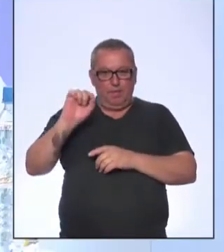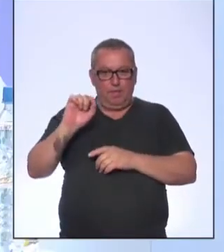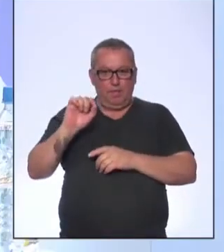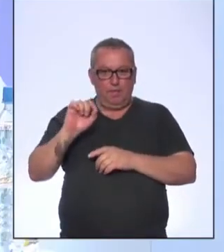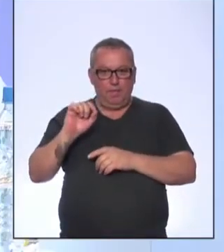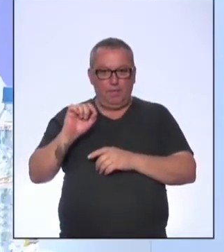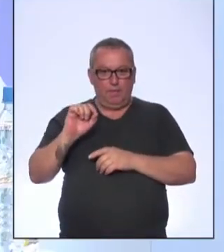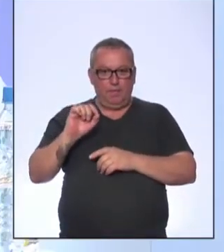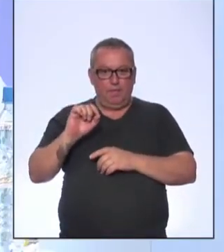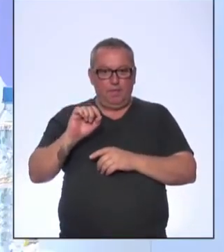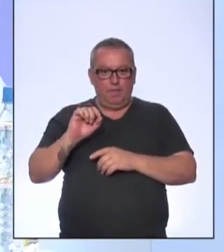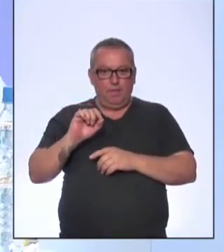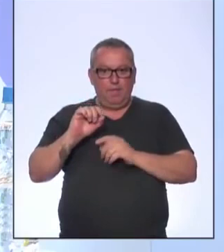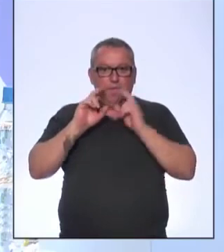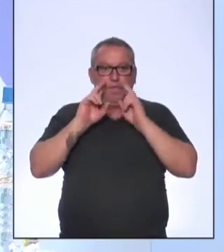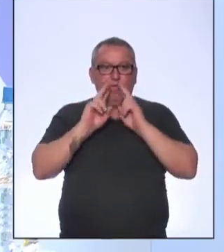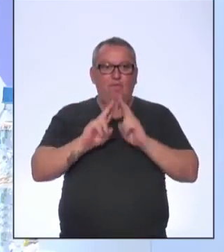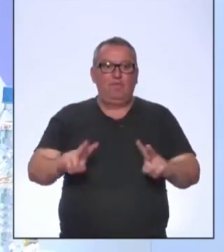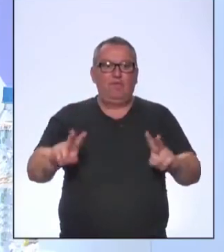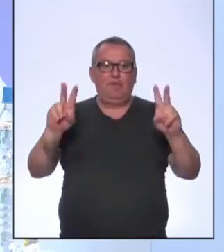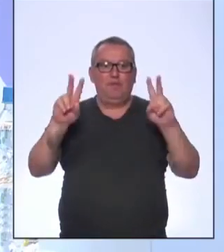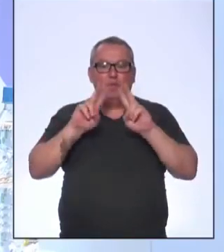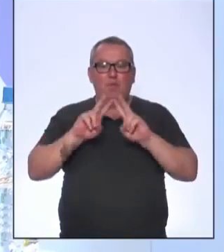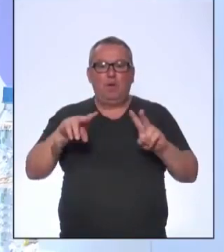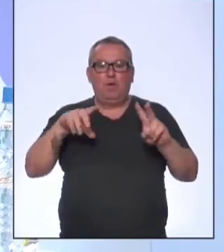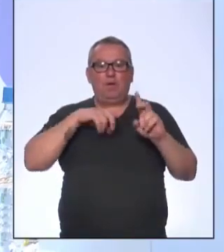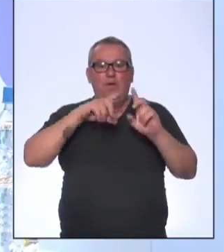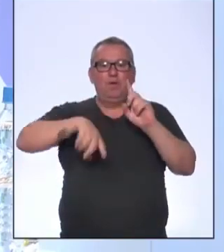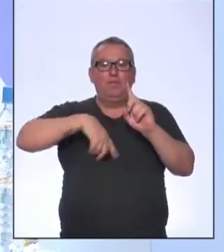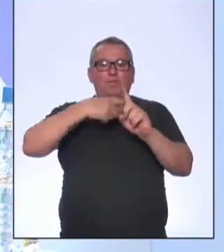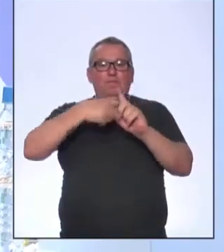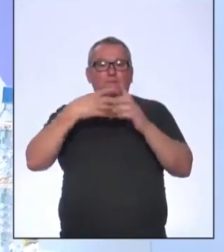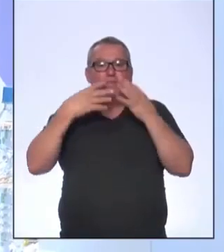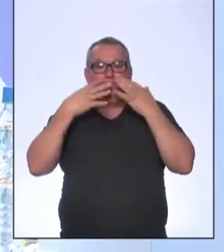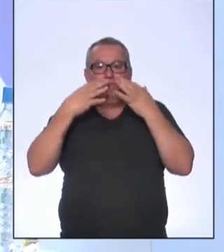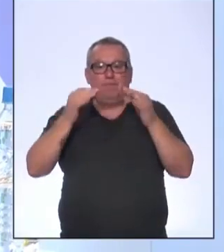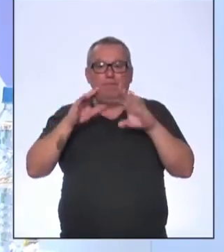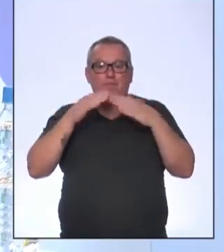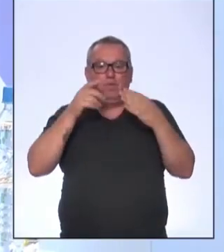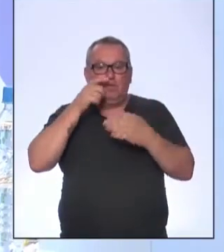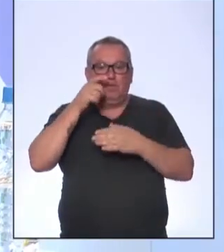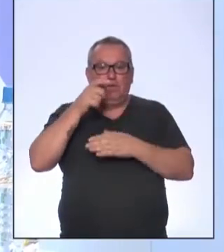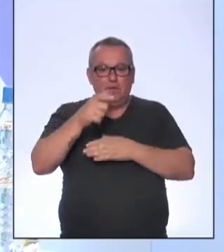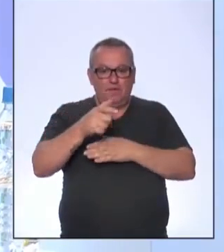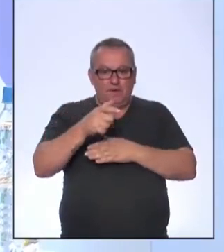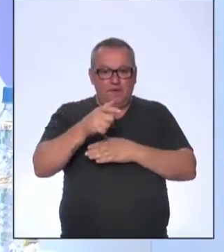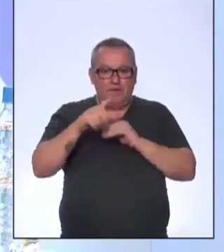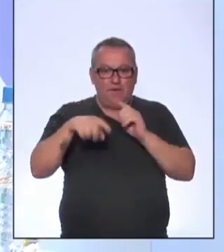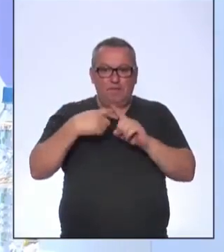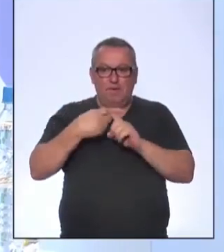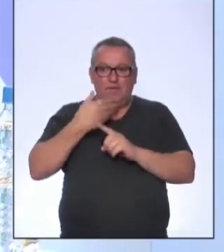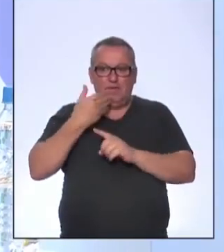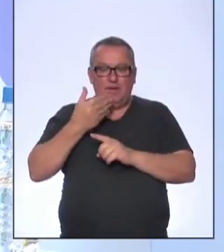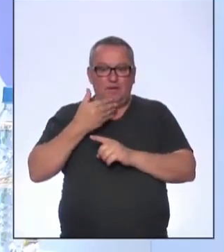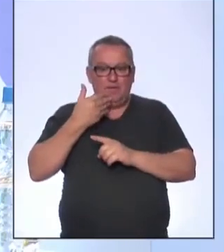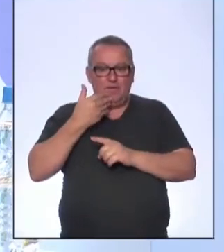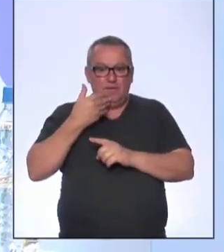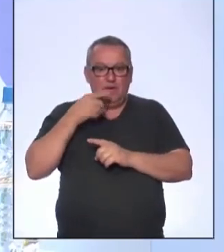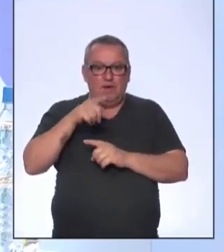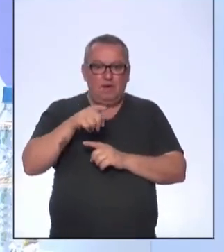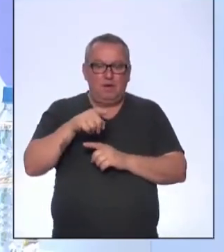assim, o visual, né, chama muito mais atenção. Então, quando você vê aquela imagem, fica mais fácil até